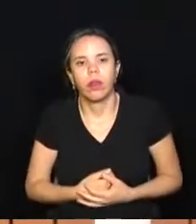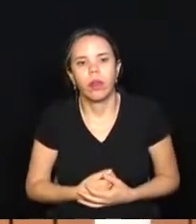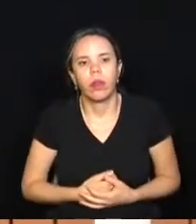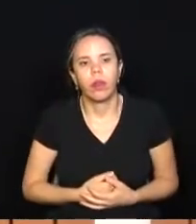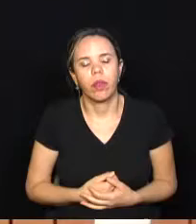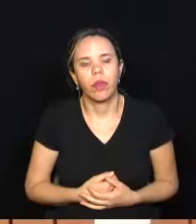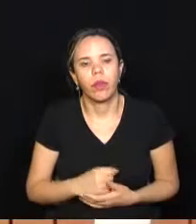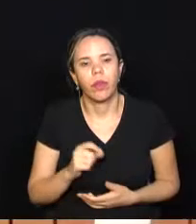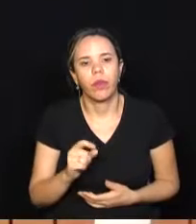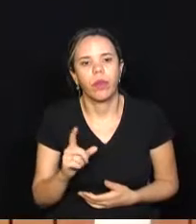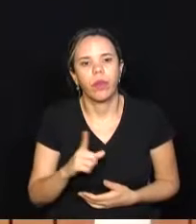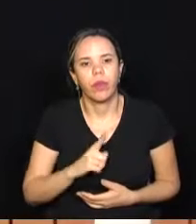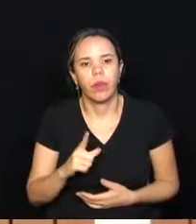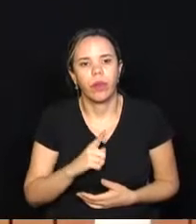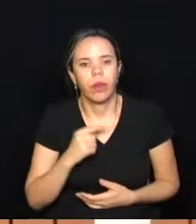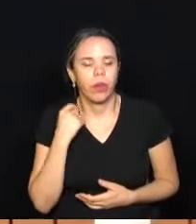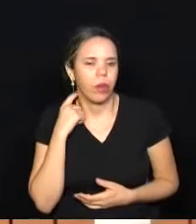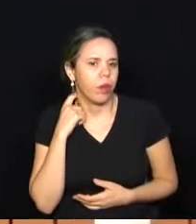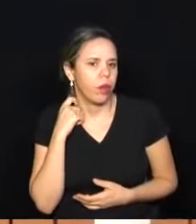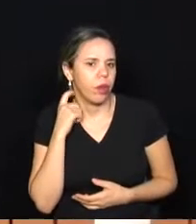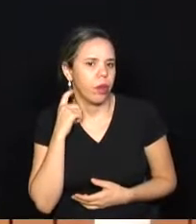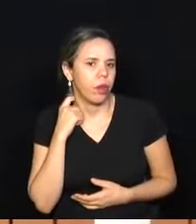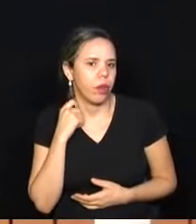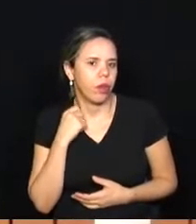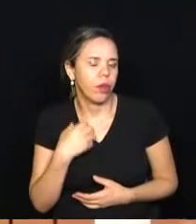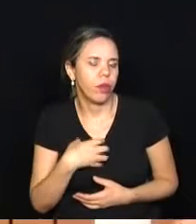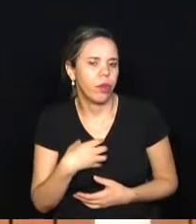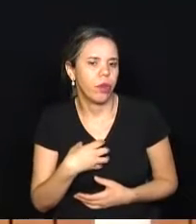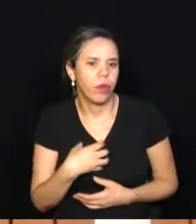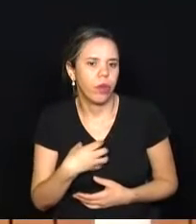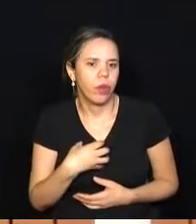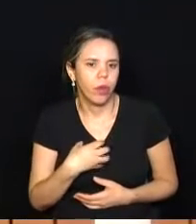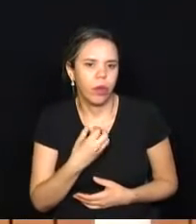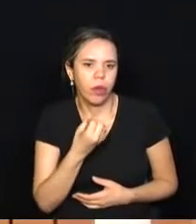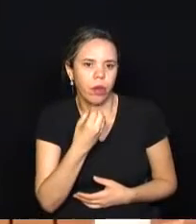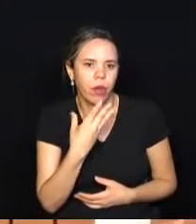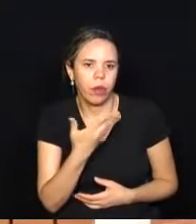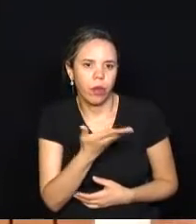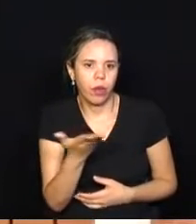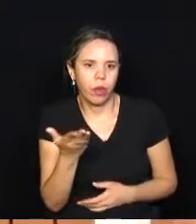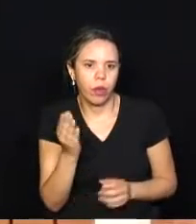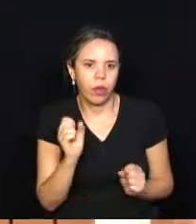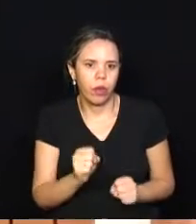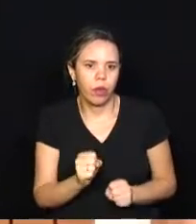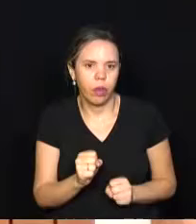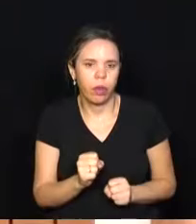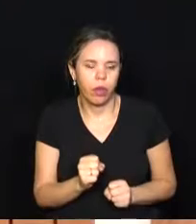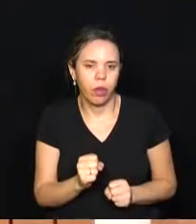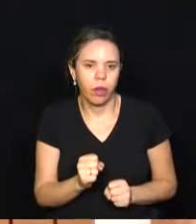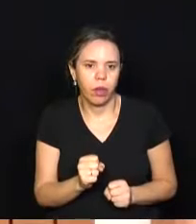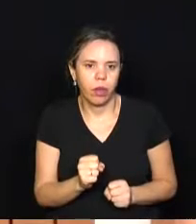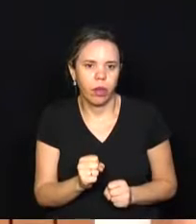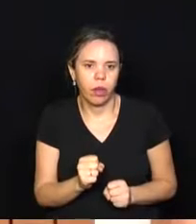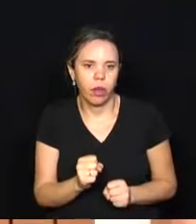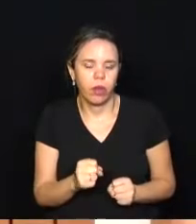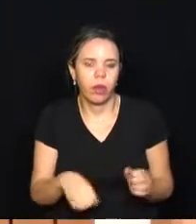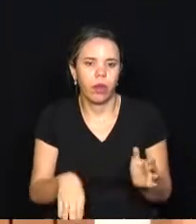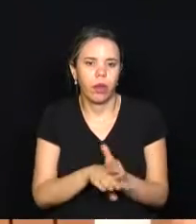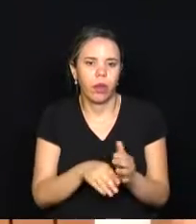Para que isso tenha uma forma boa de você poder